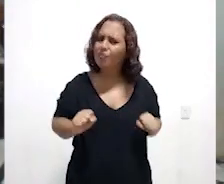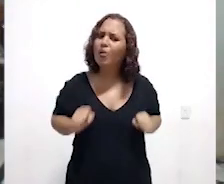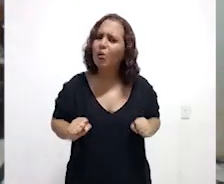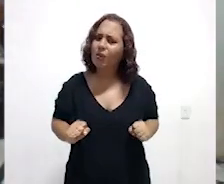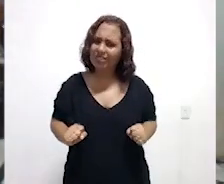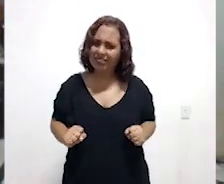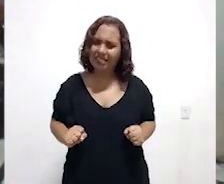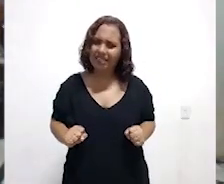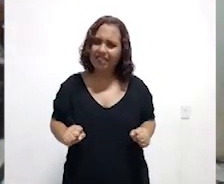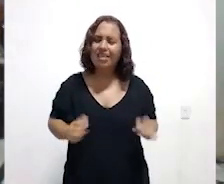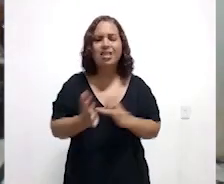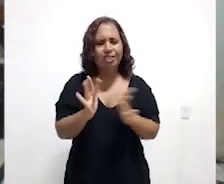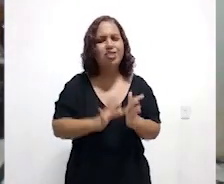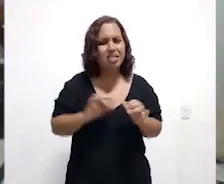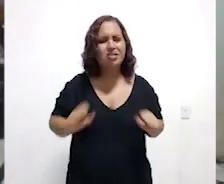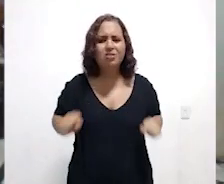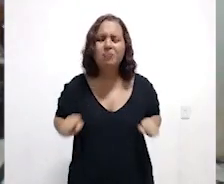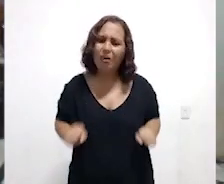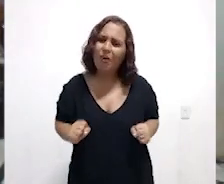Jesus pode.